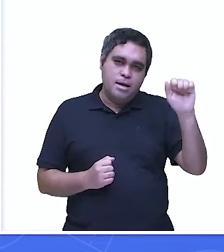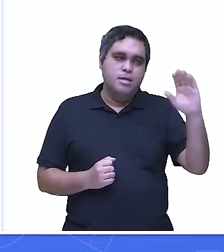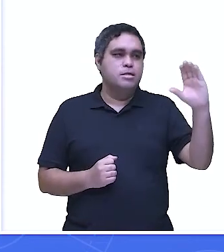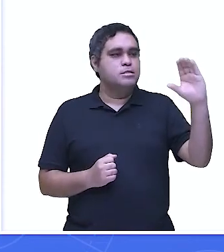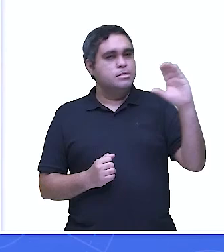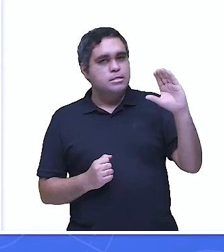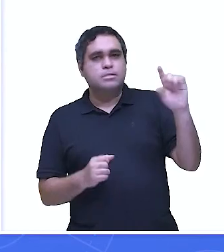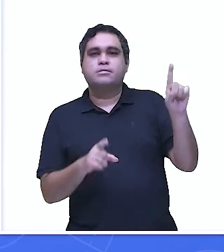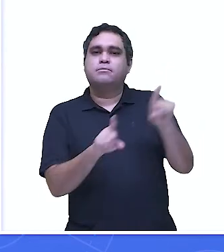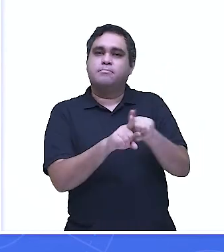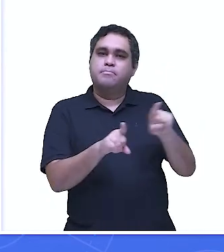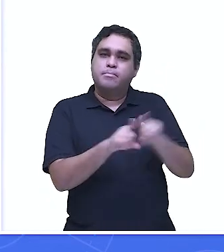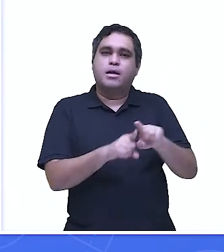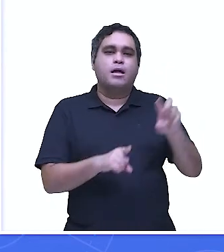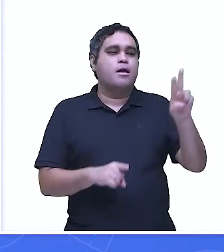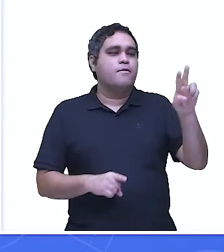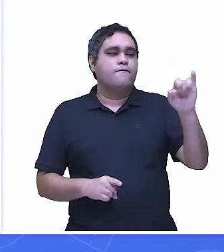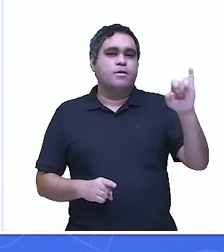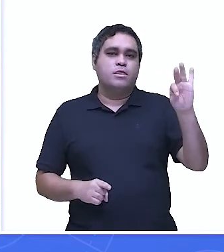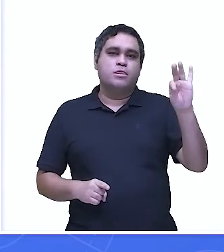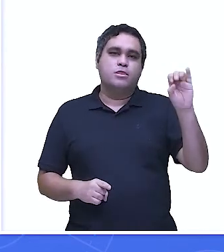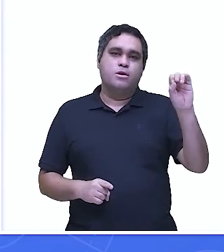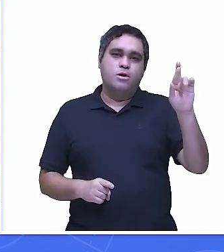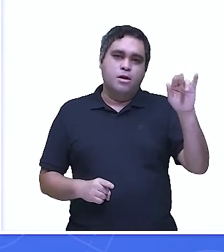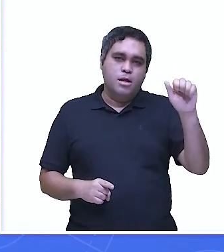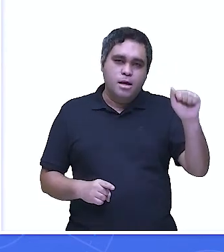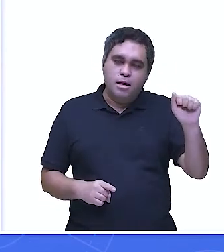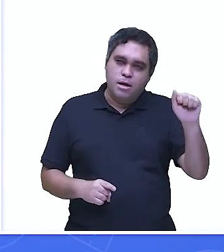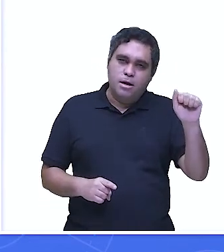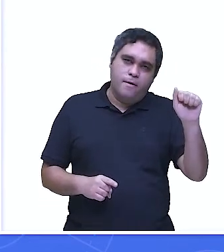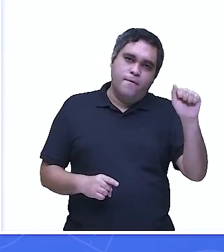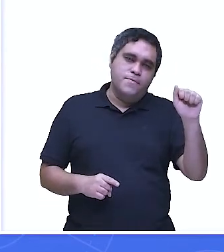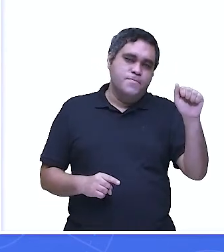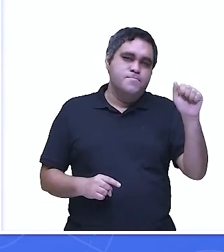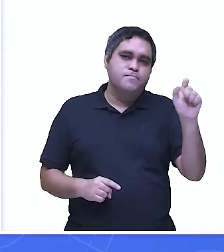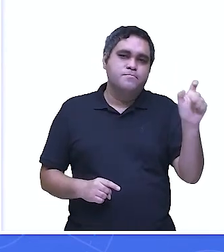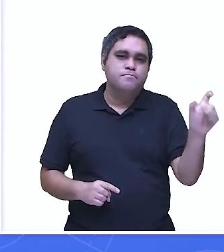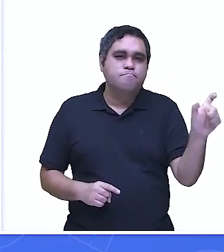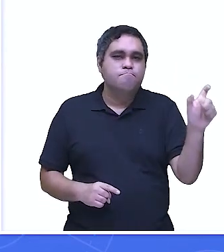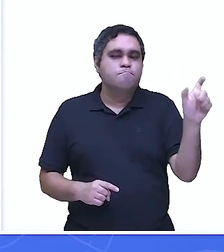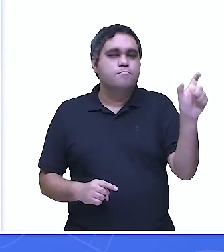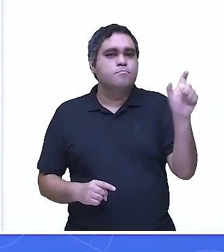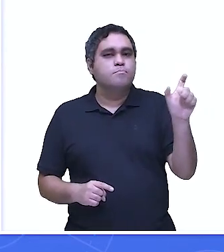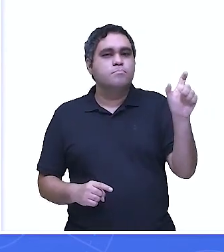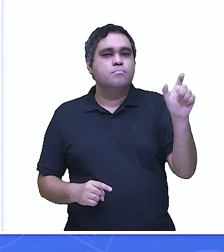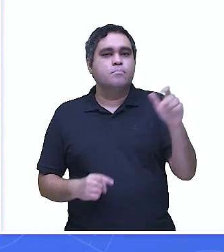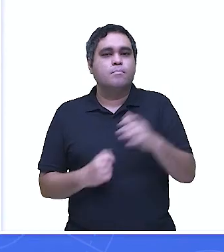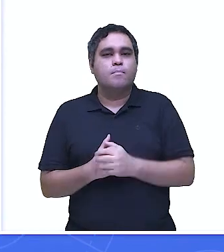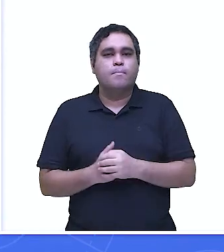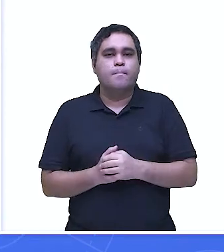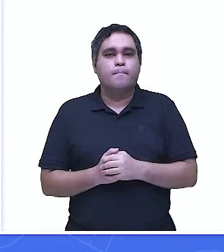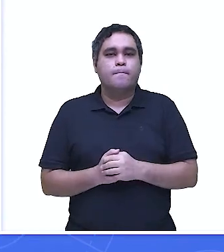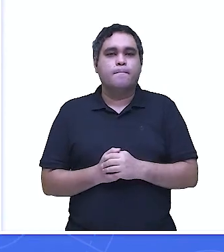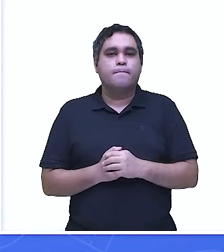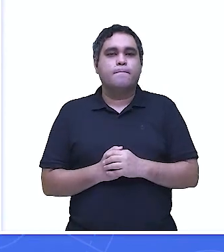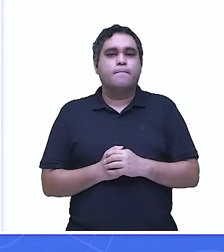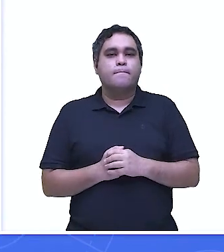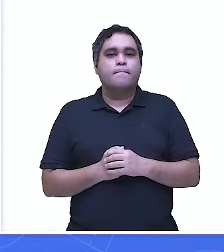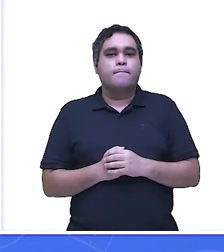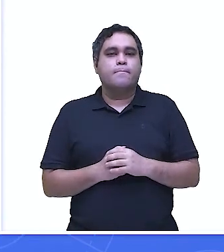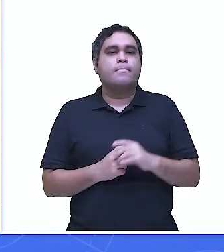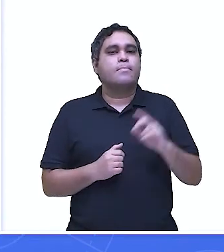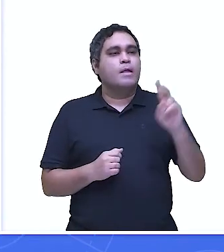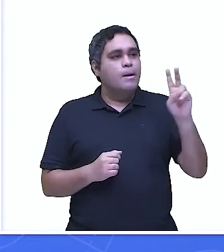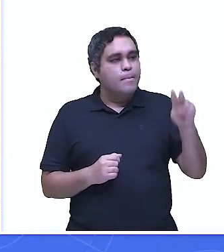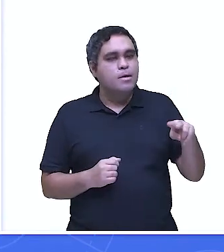lá, Vitória. Let's go. Cadê? Vamos dar uma passada aí,